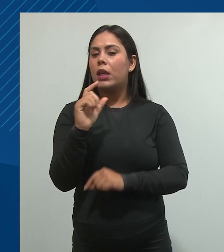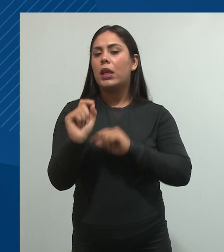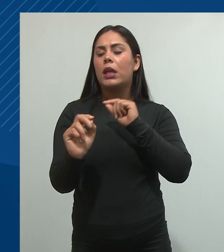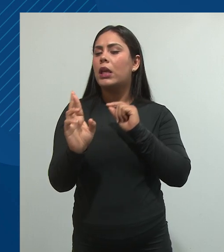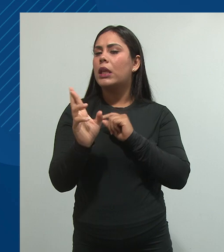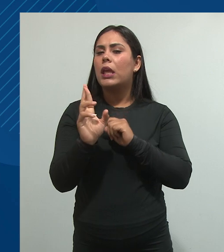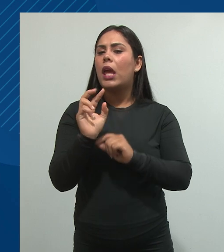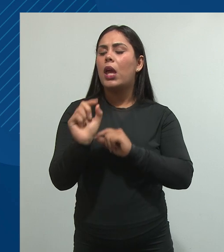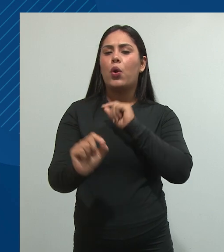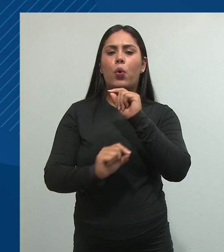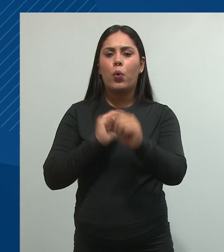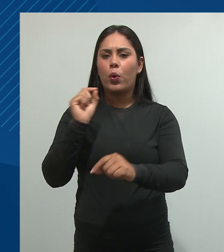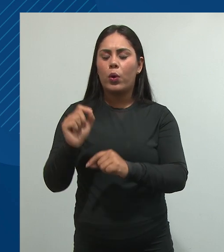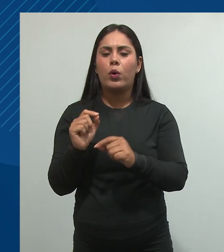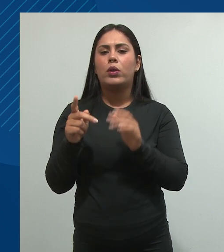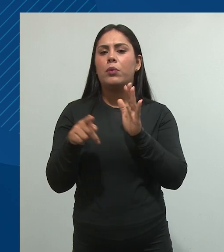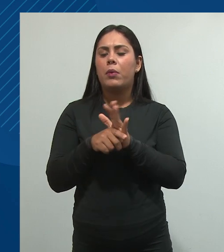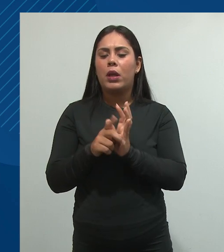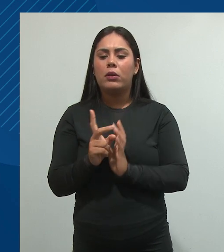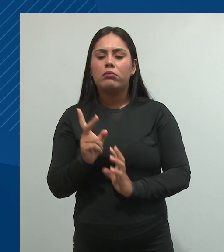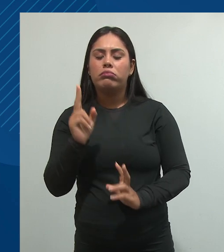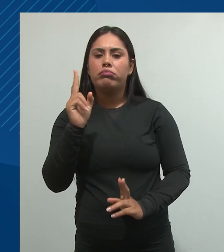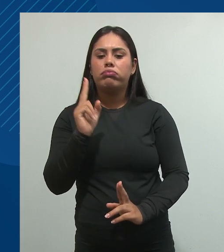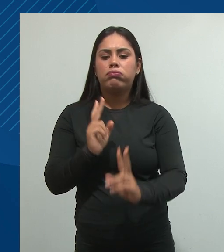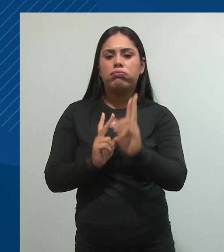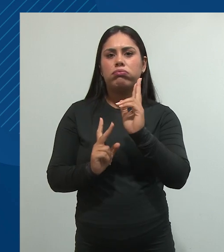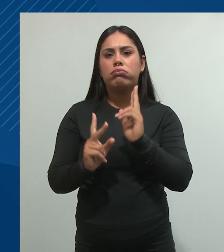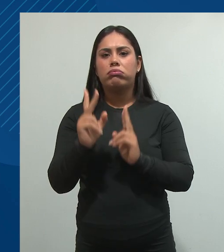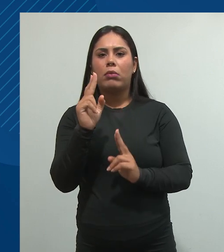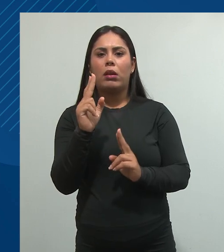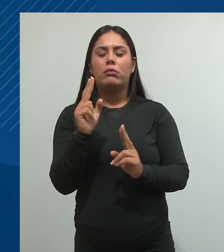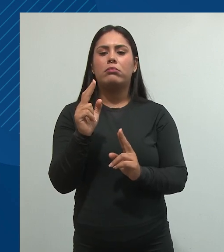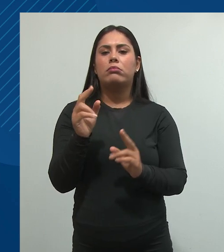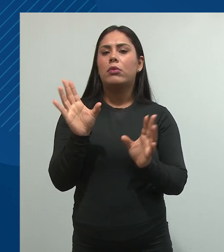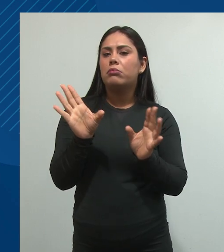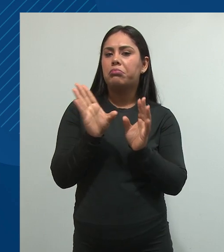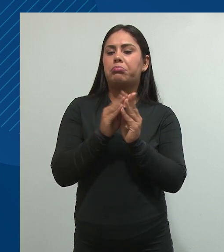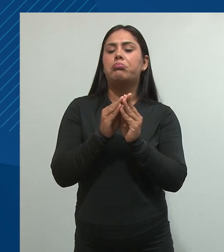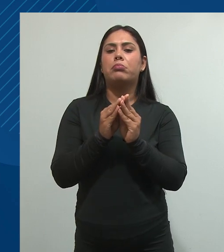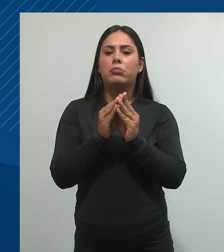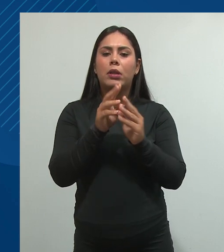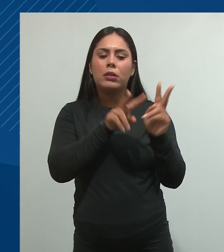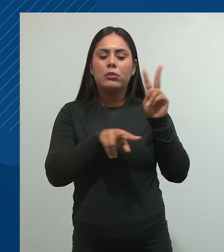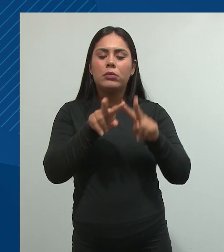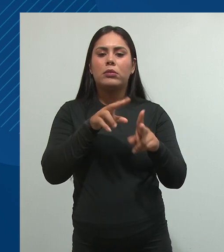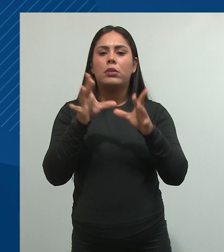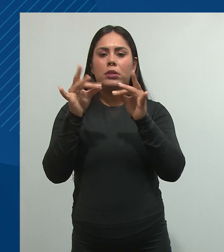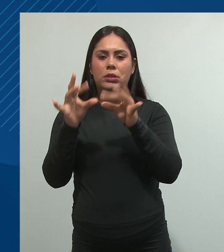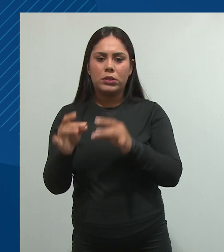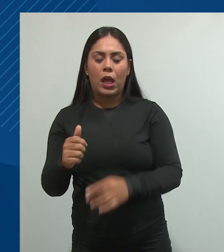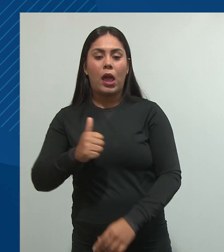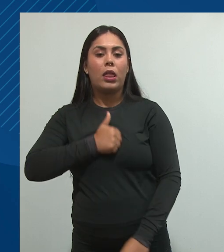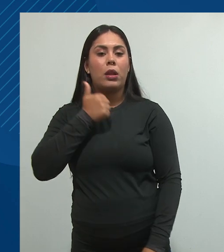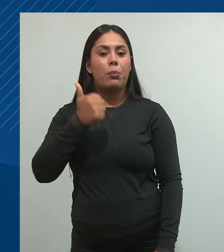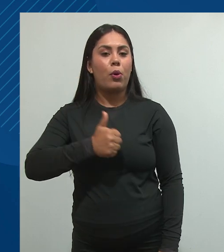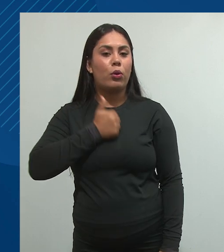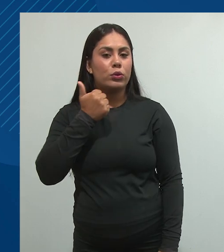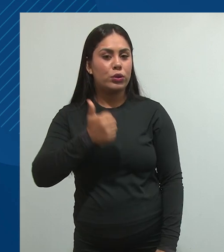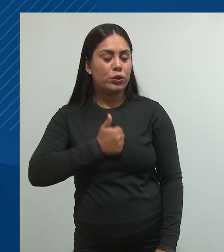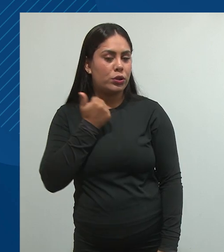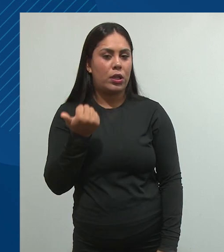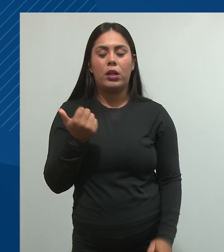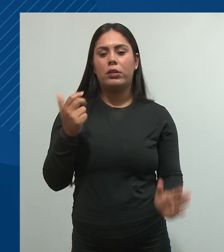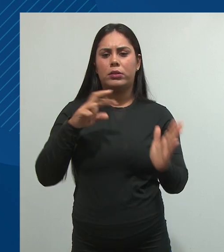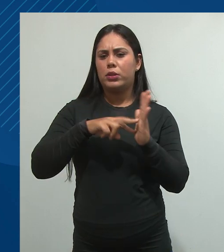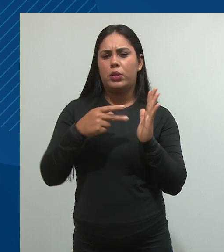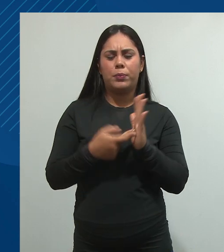faz um recorte desse campo de observação e descrição melhor é na antropologia. Não